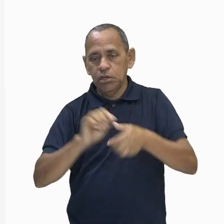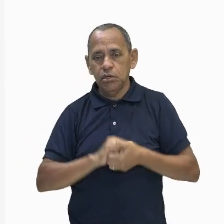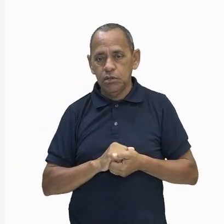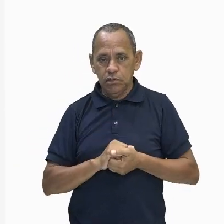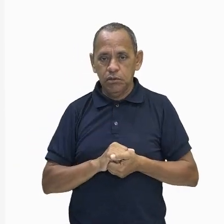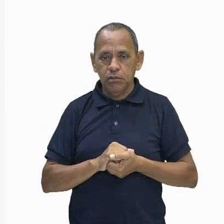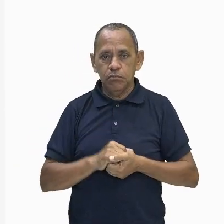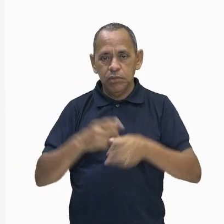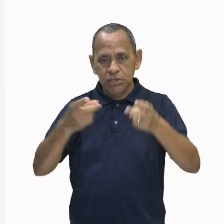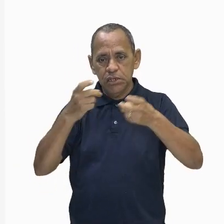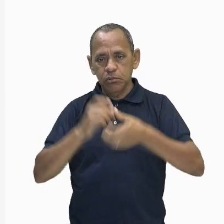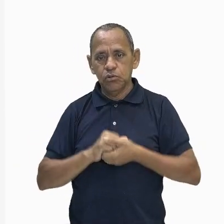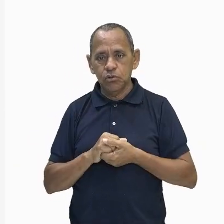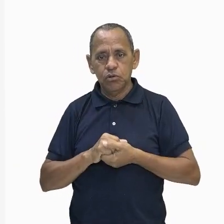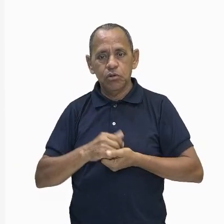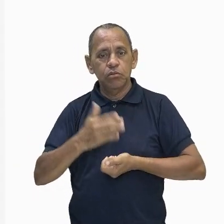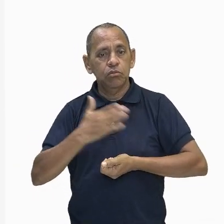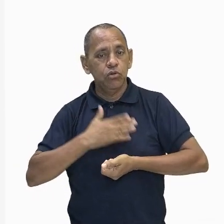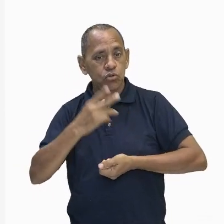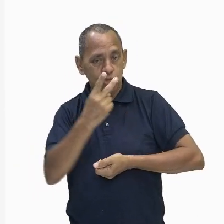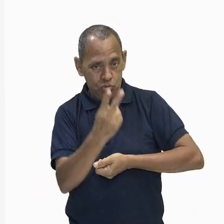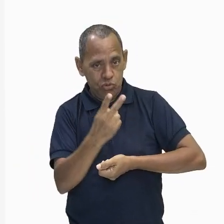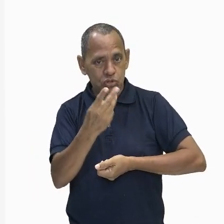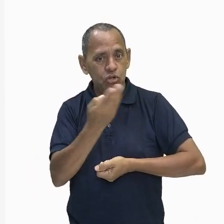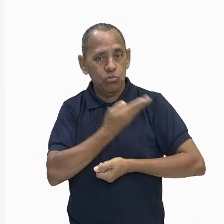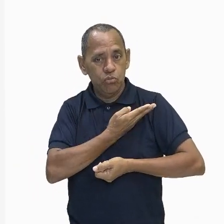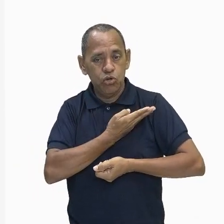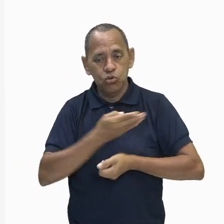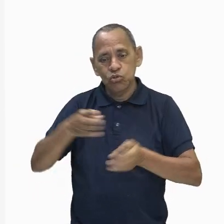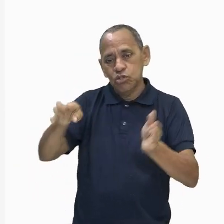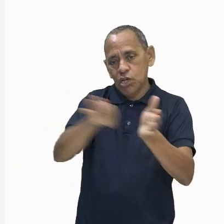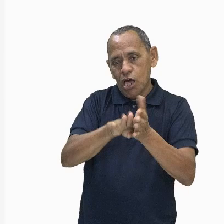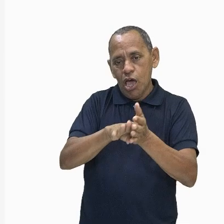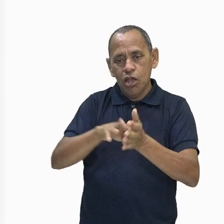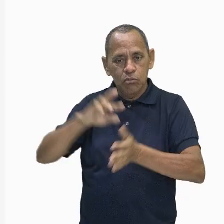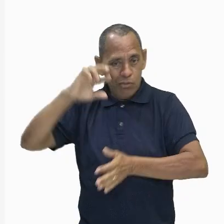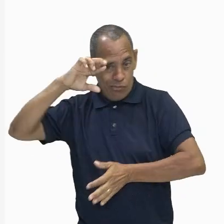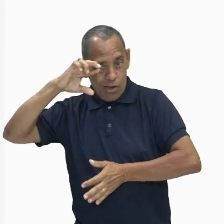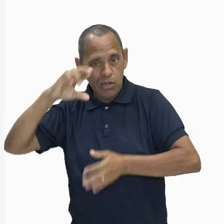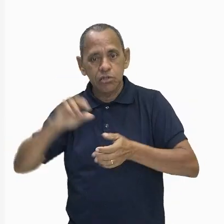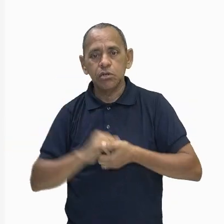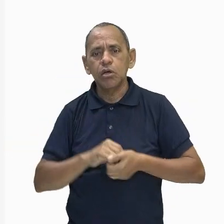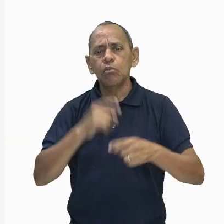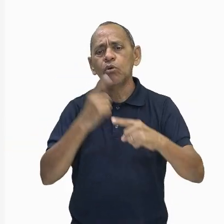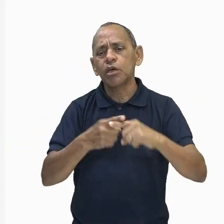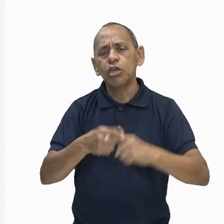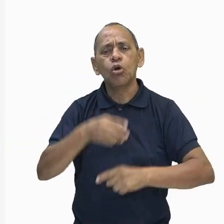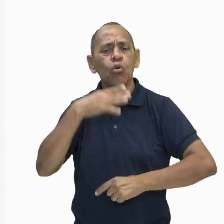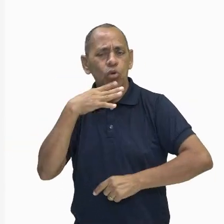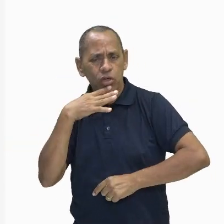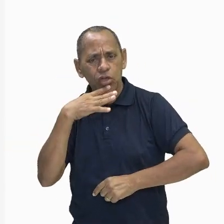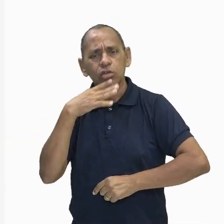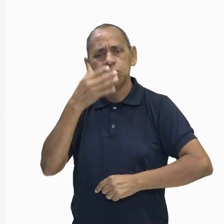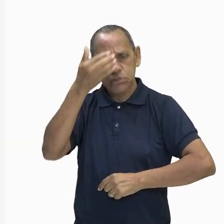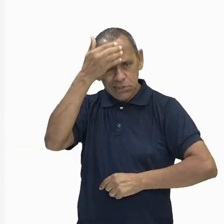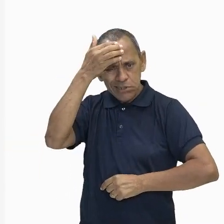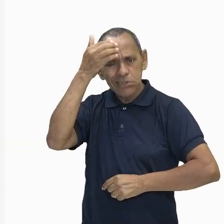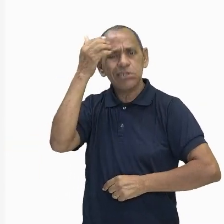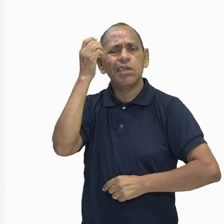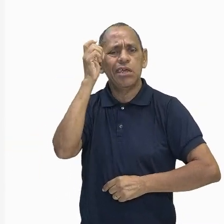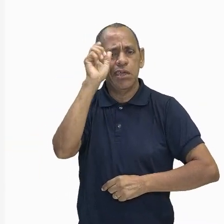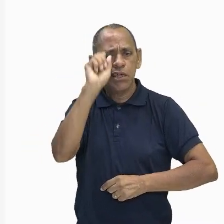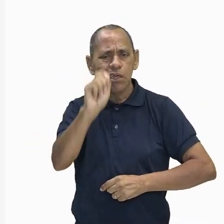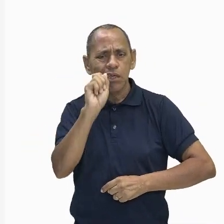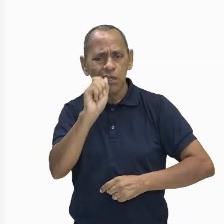percebam que eu estou determinando. Por que eu utilizei o artigo os? Porque eu conheço essas pessoas, eu sei quem são essas pessoas.